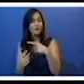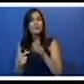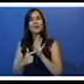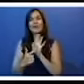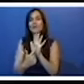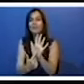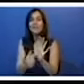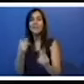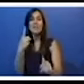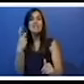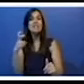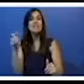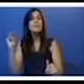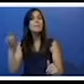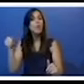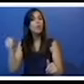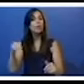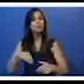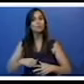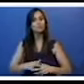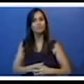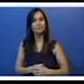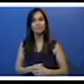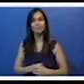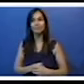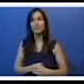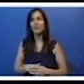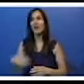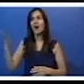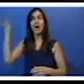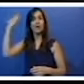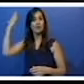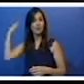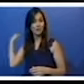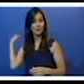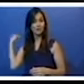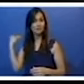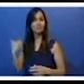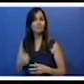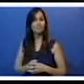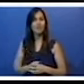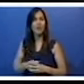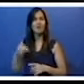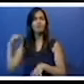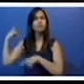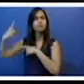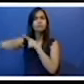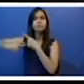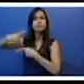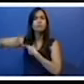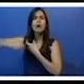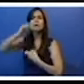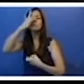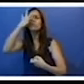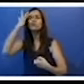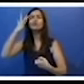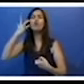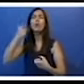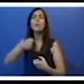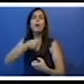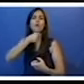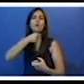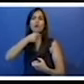representam 15 minutos tá até antigamente pessoal é o pessoal de mais idade né